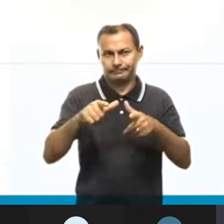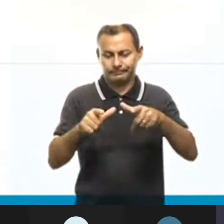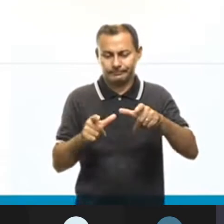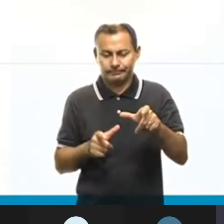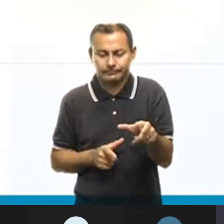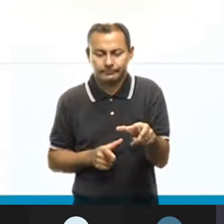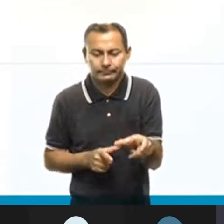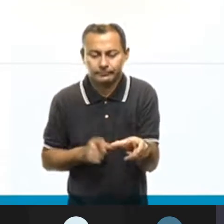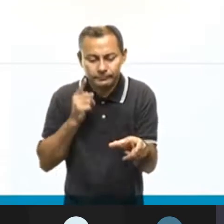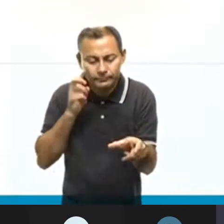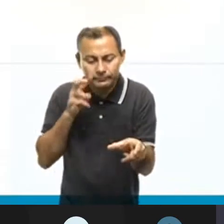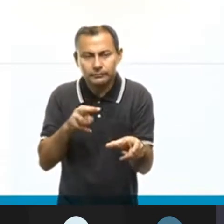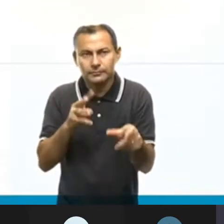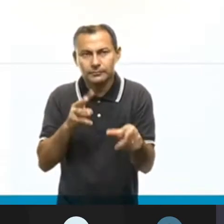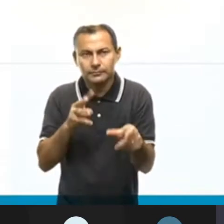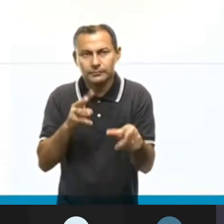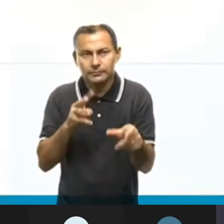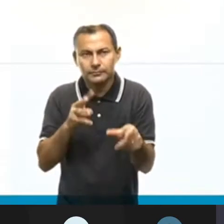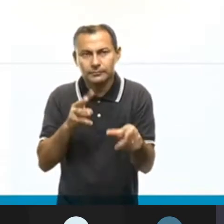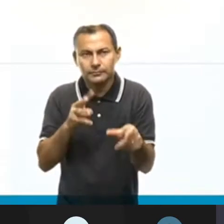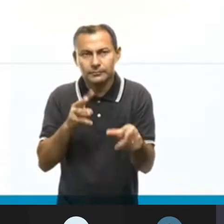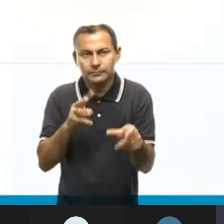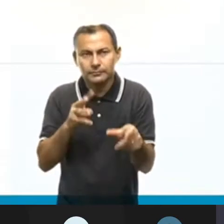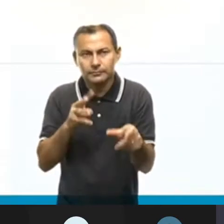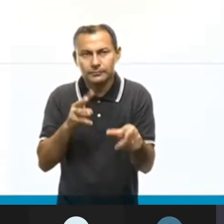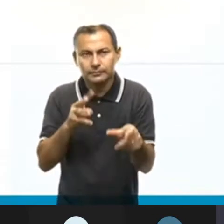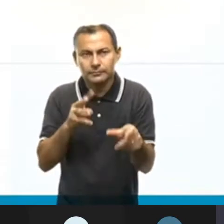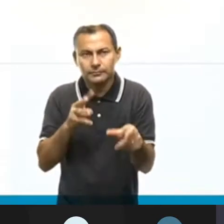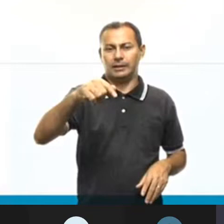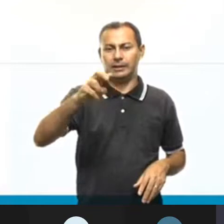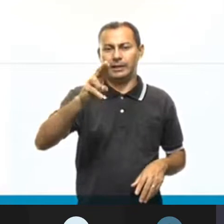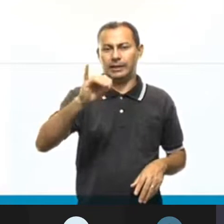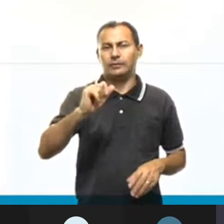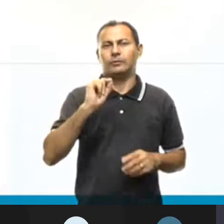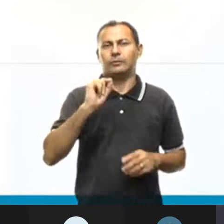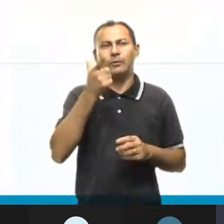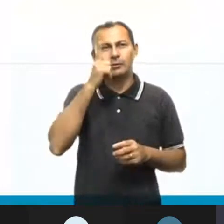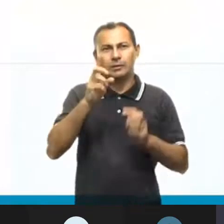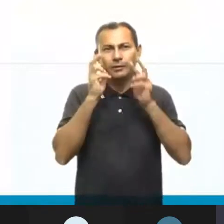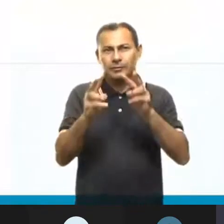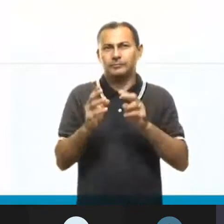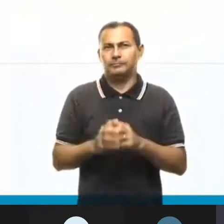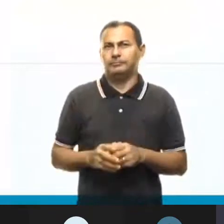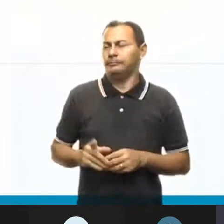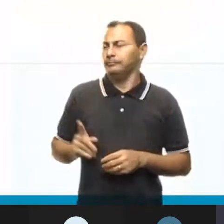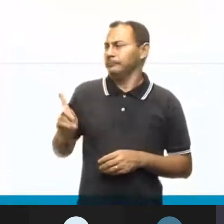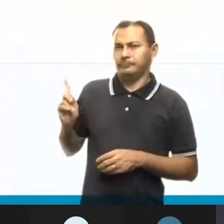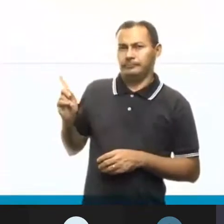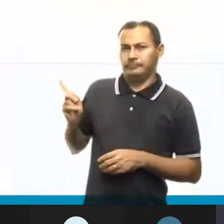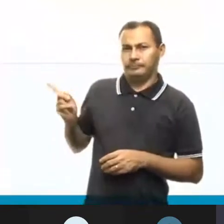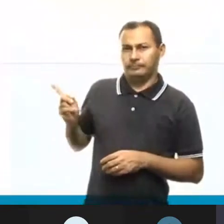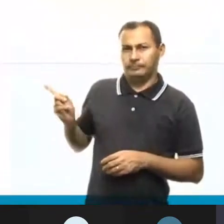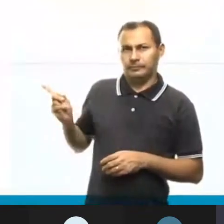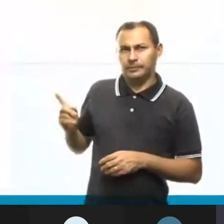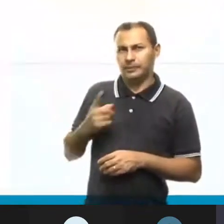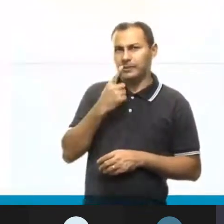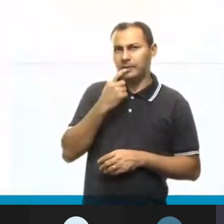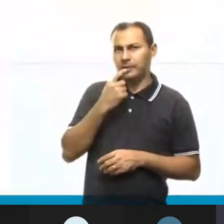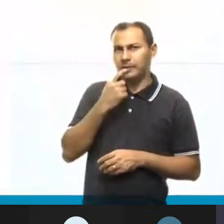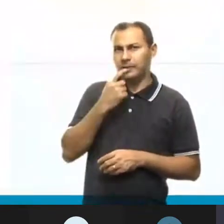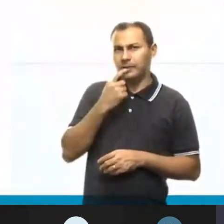Então, nós vamos observar, aqui é uma visão geral da traqueia, né? O que eu consigo observar aqui? Isso aqui, ó, é o